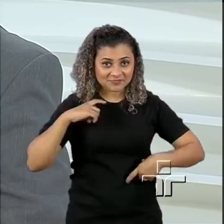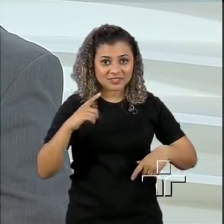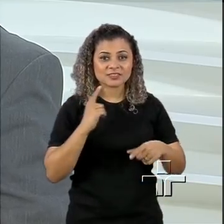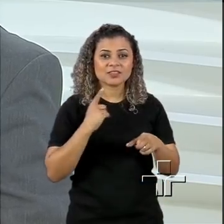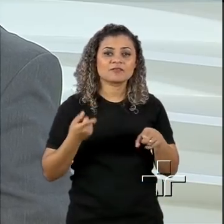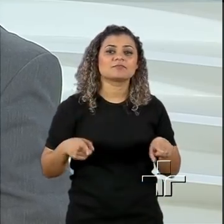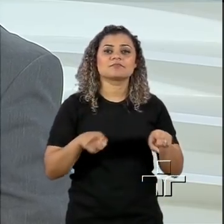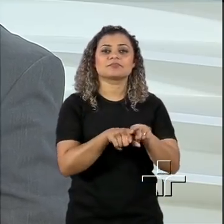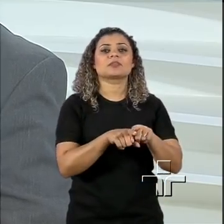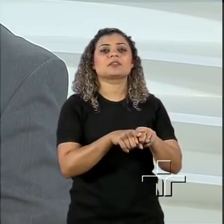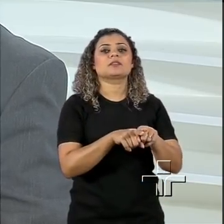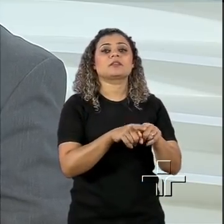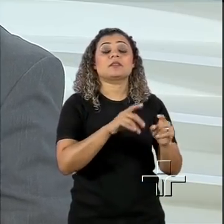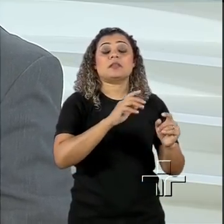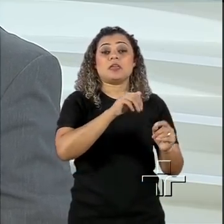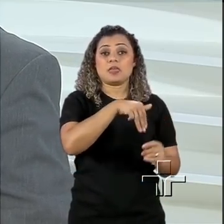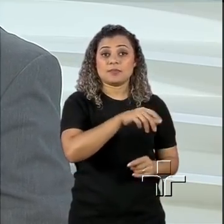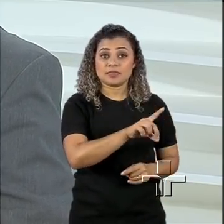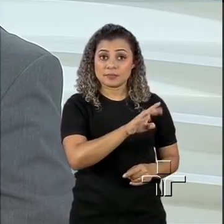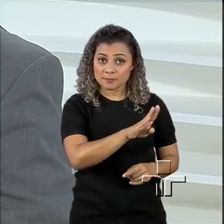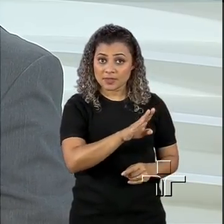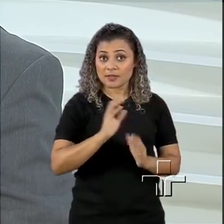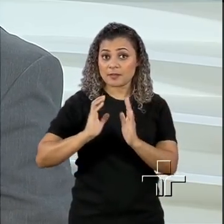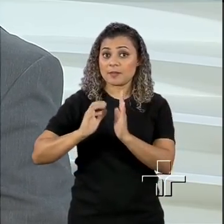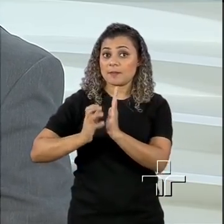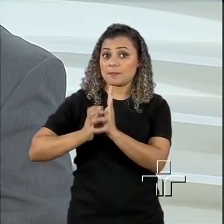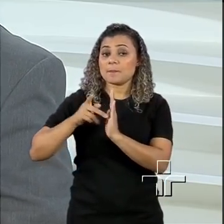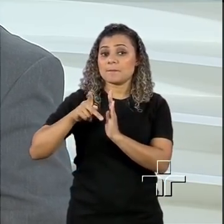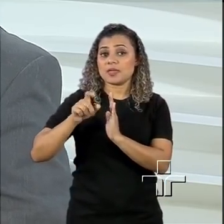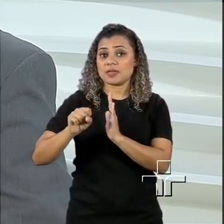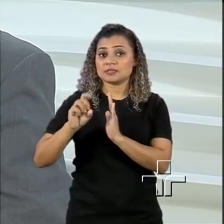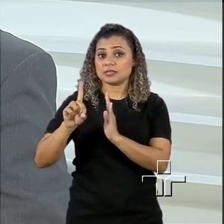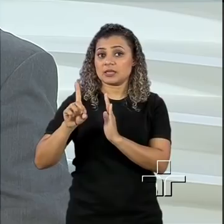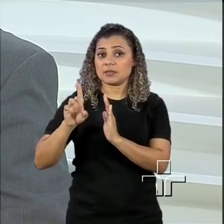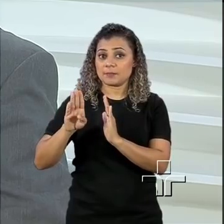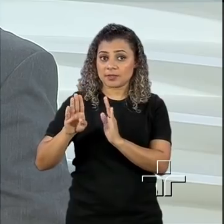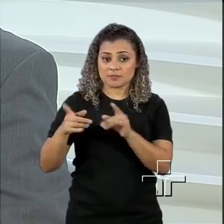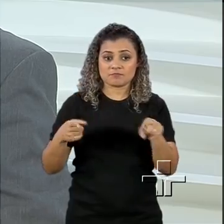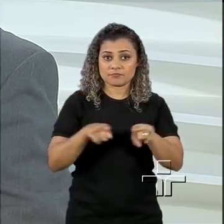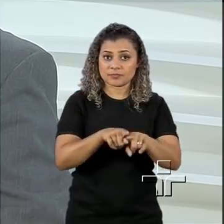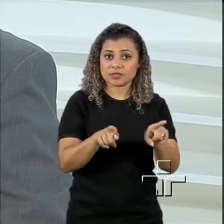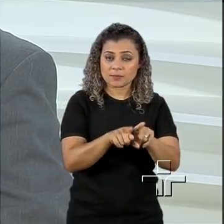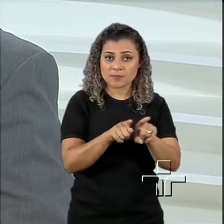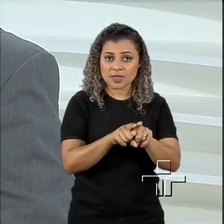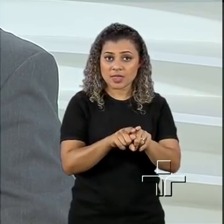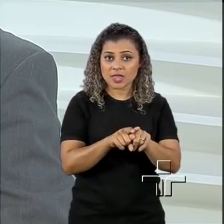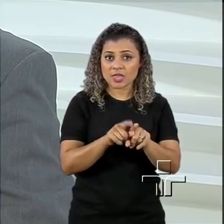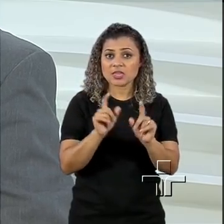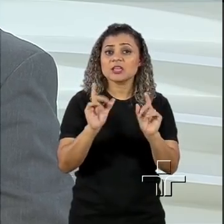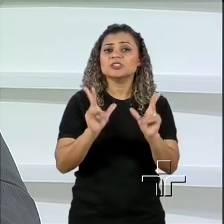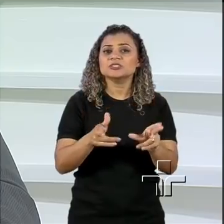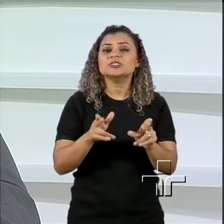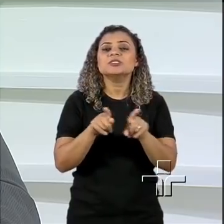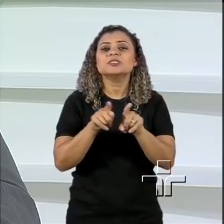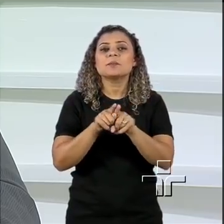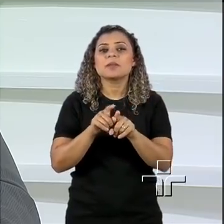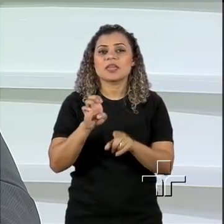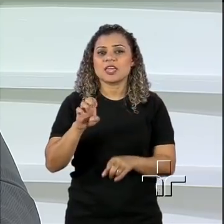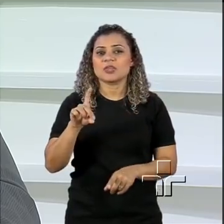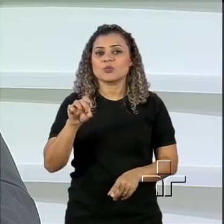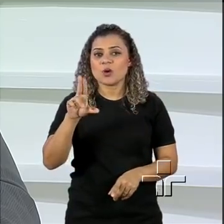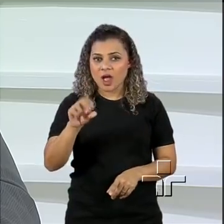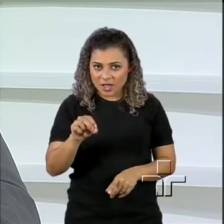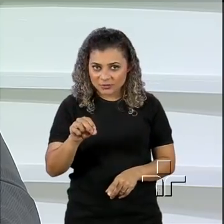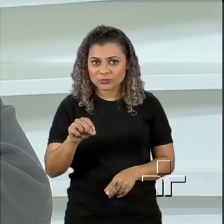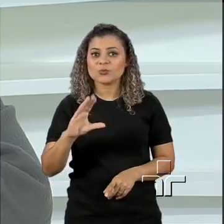MDB-PSDB, Eduardo Cunha, que podemos chamar de Eduardo Neves, e o Aécio Neves, podemos chamar de